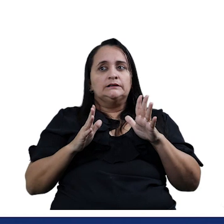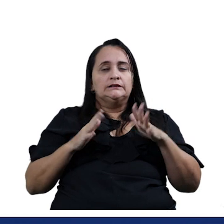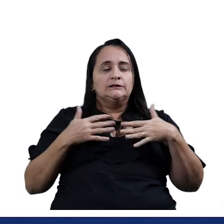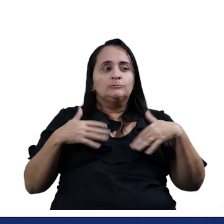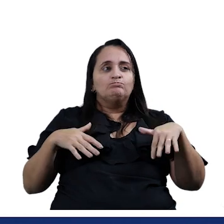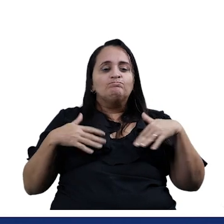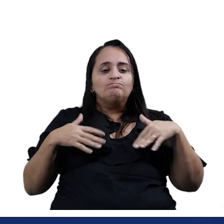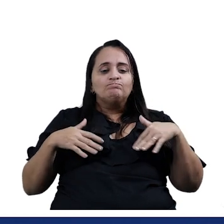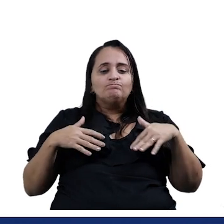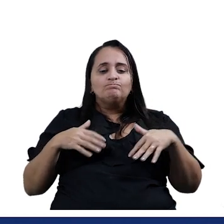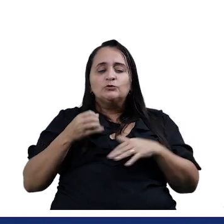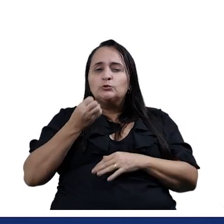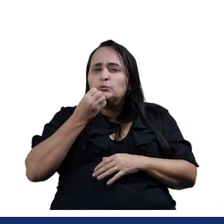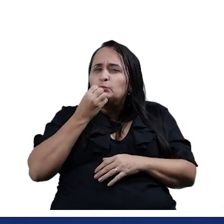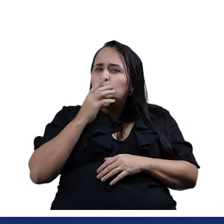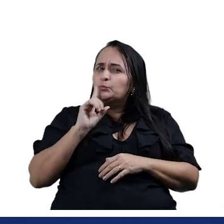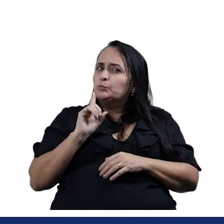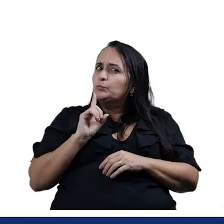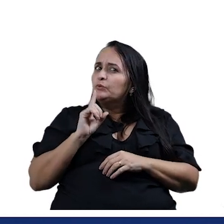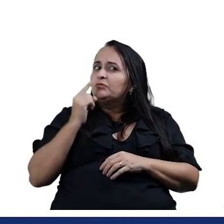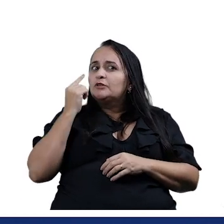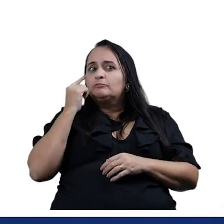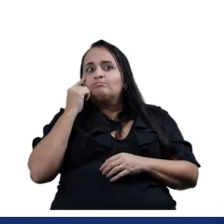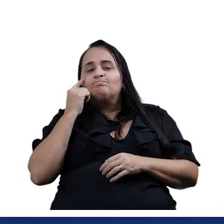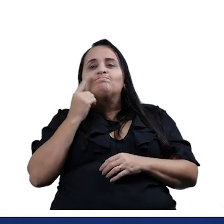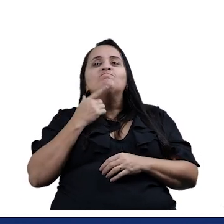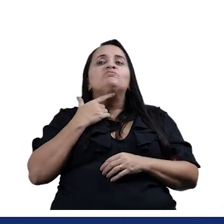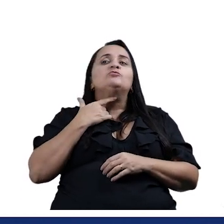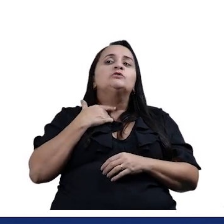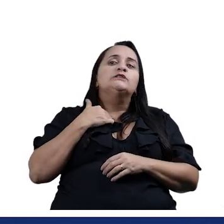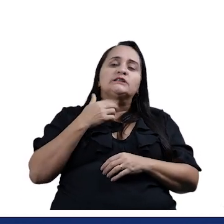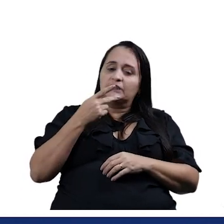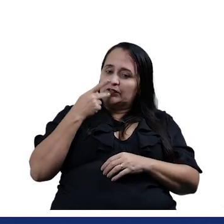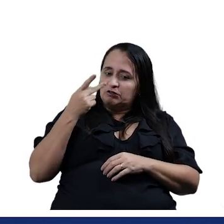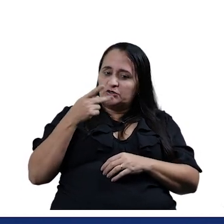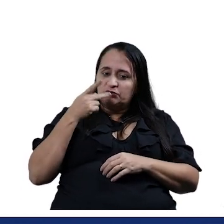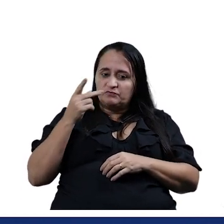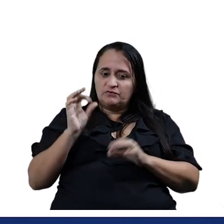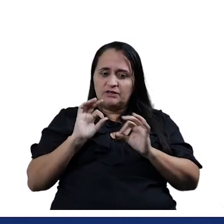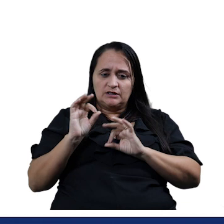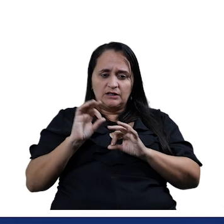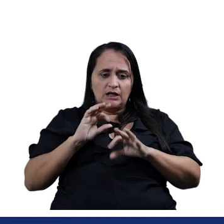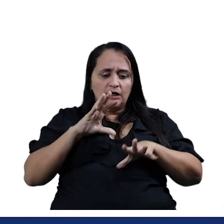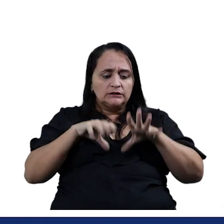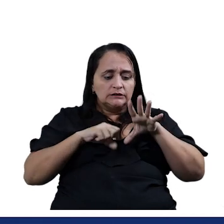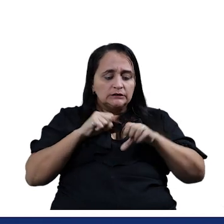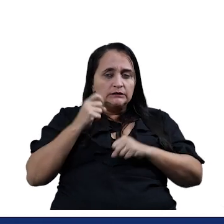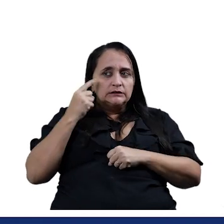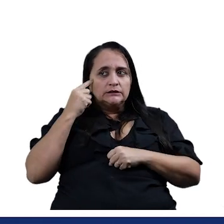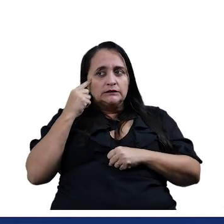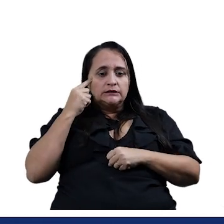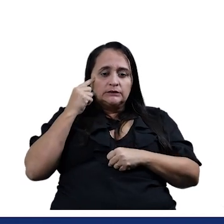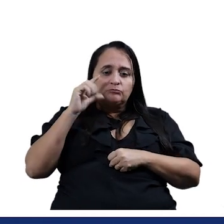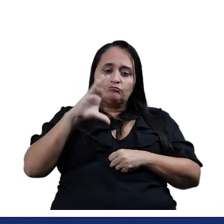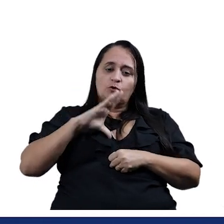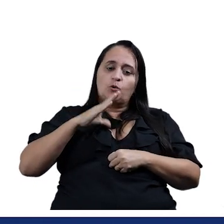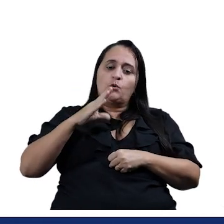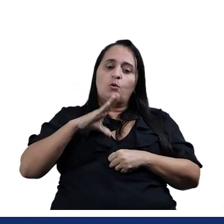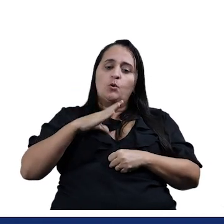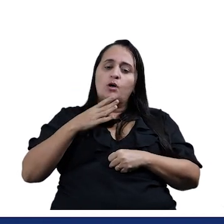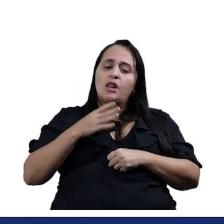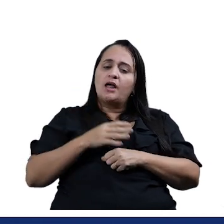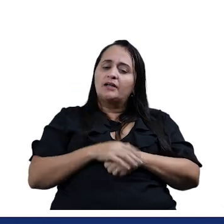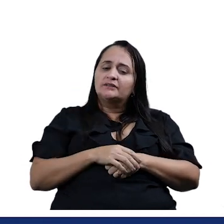via que ela não estava com nenhuma vontade de me falar e procurava coragem entre